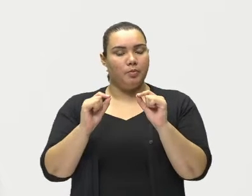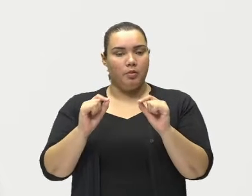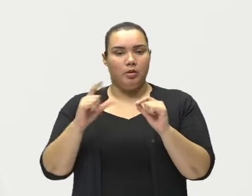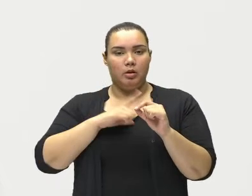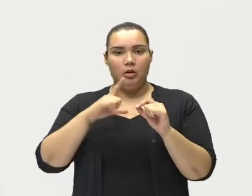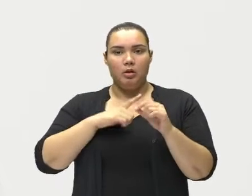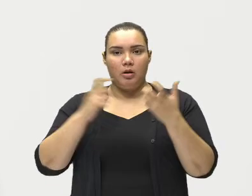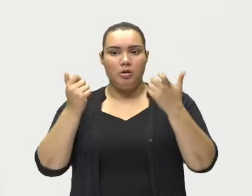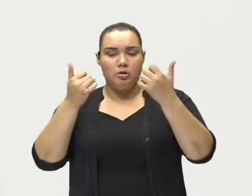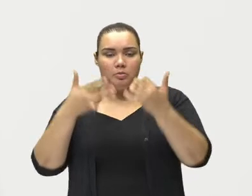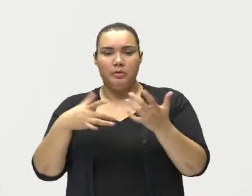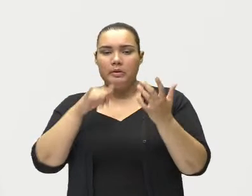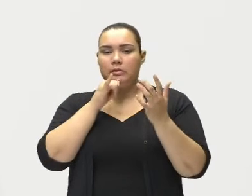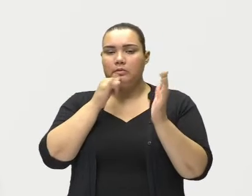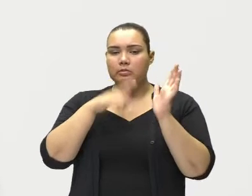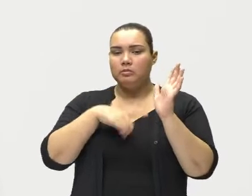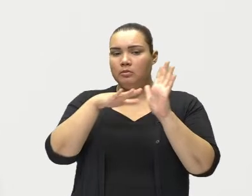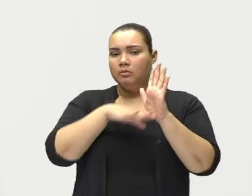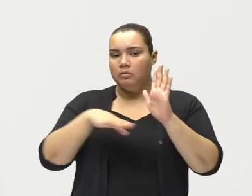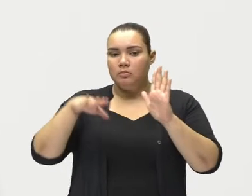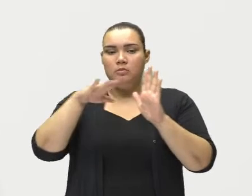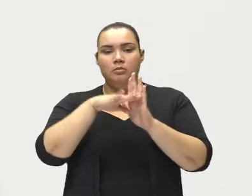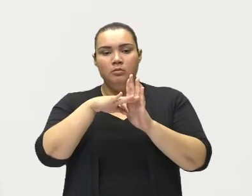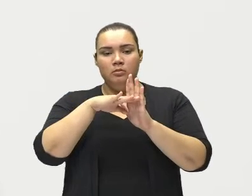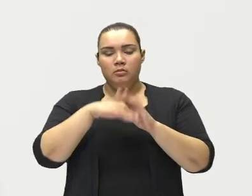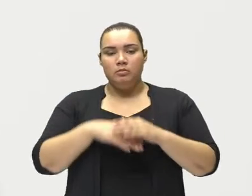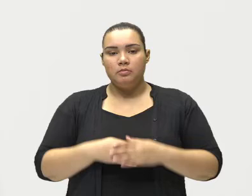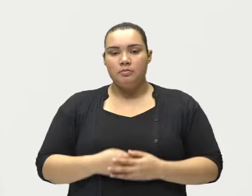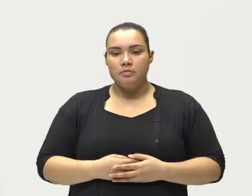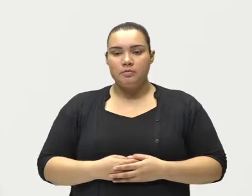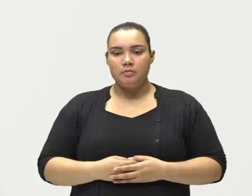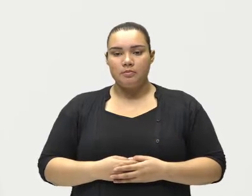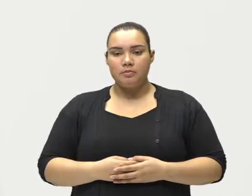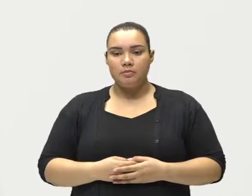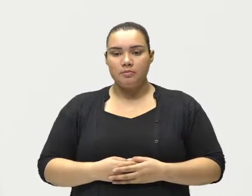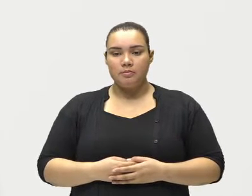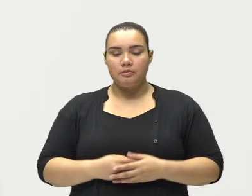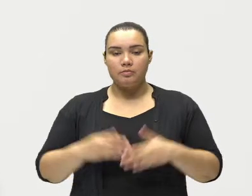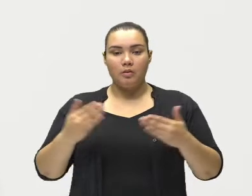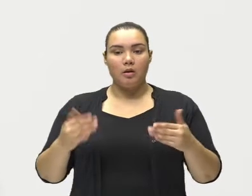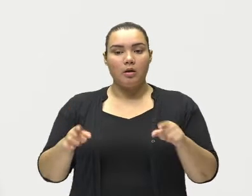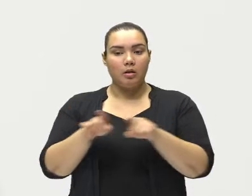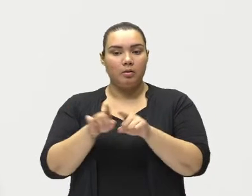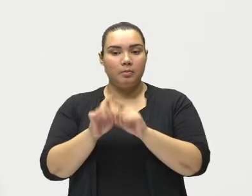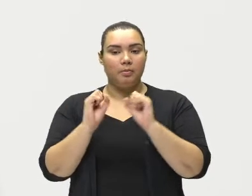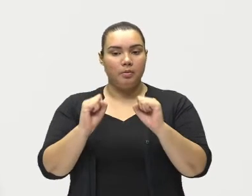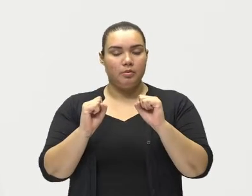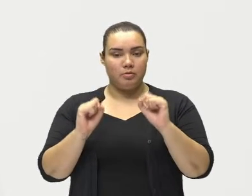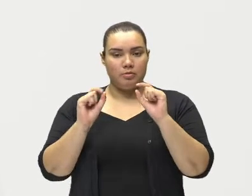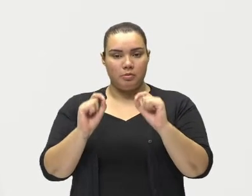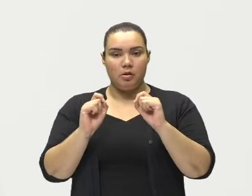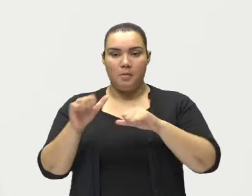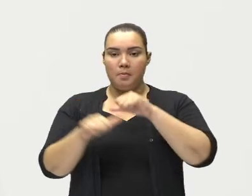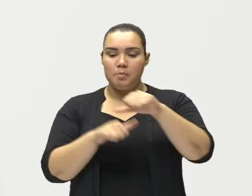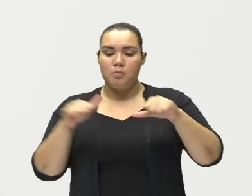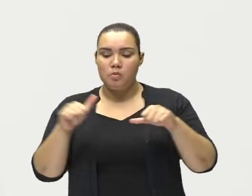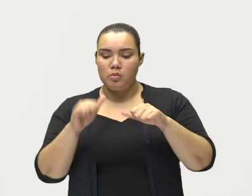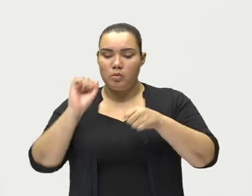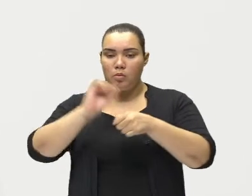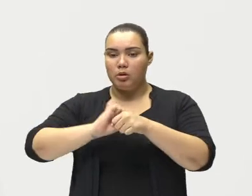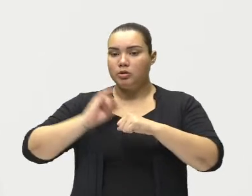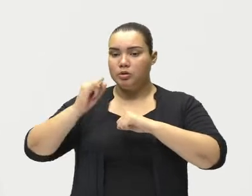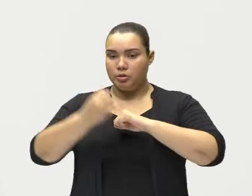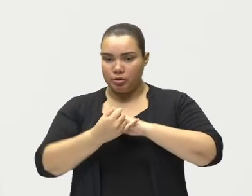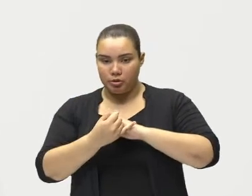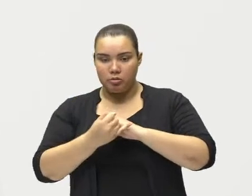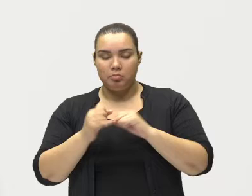de intensidade, por exemplo, né, intensidade. Ele pode também modificar um adjetivo, né?